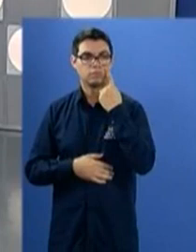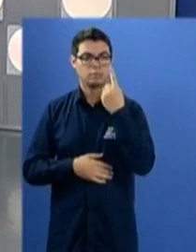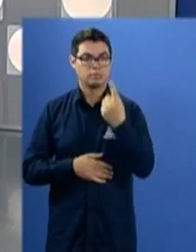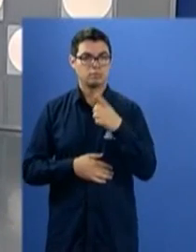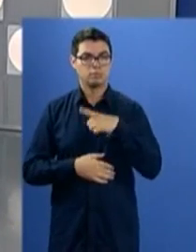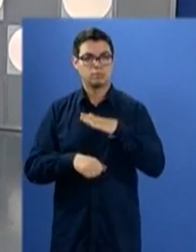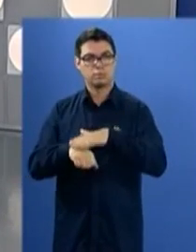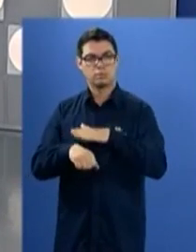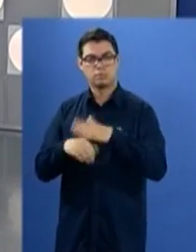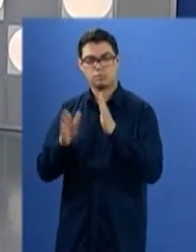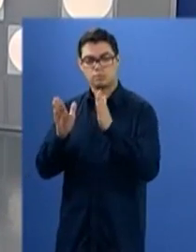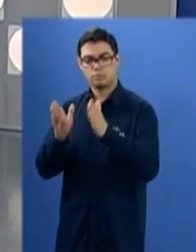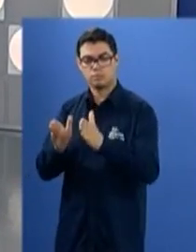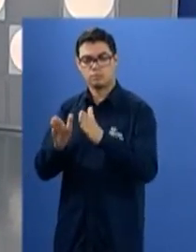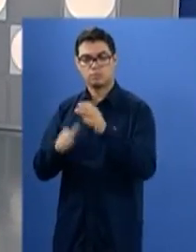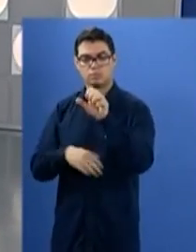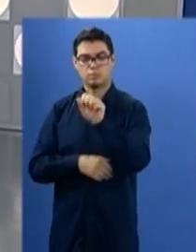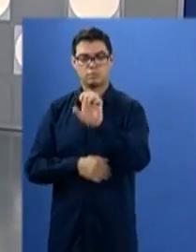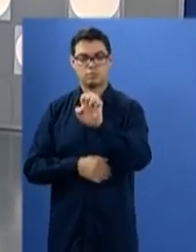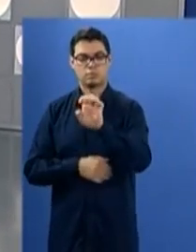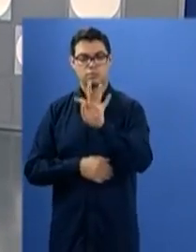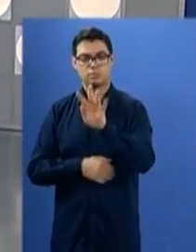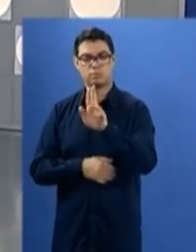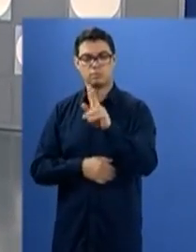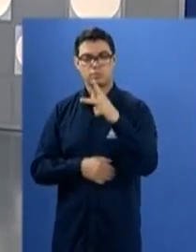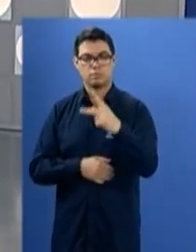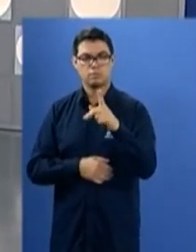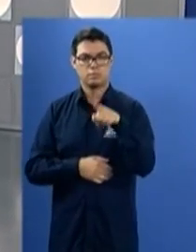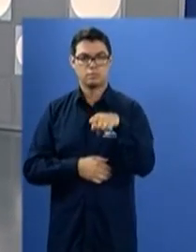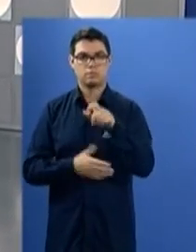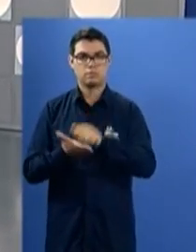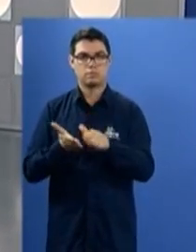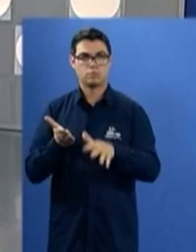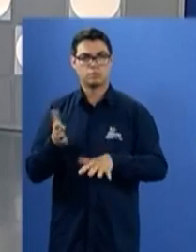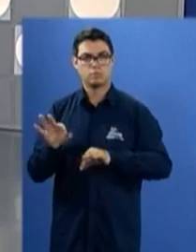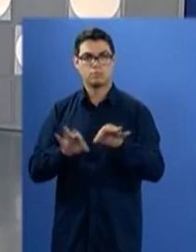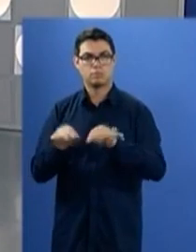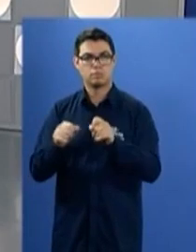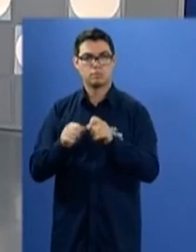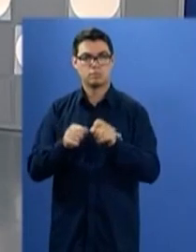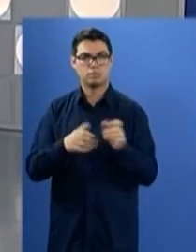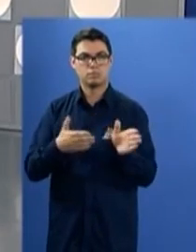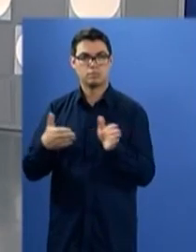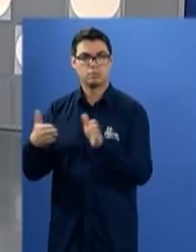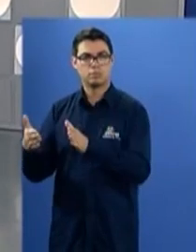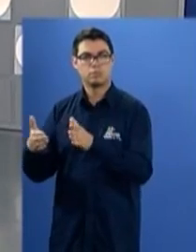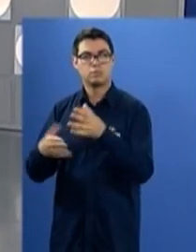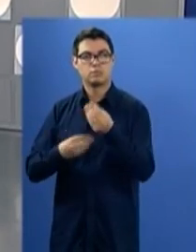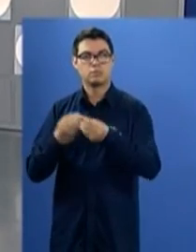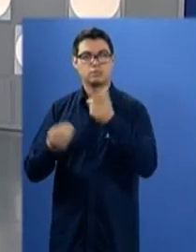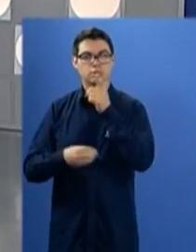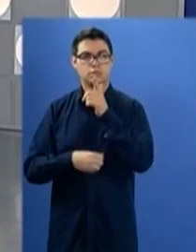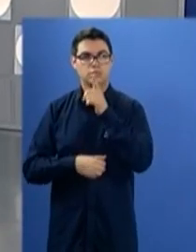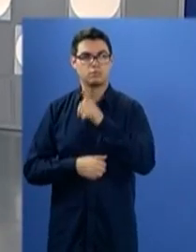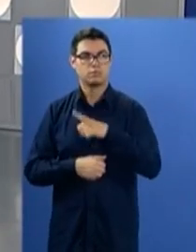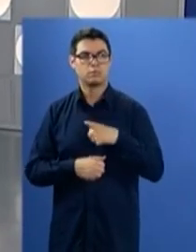setup, em onde uma atividade produtiva qualquer se determina um